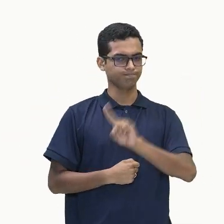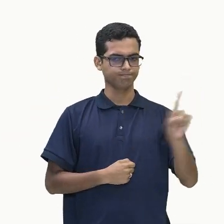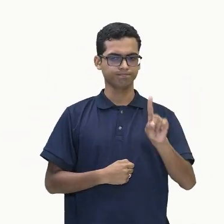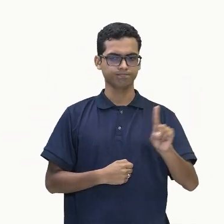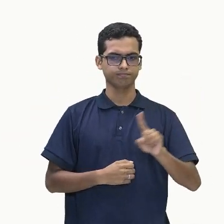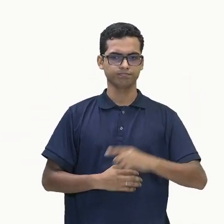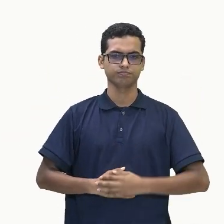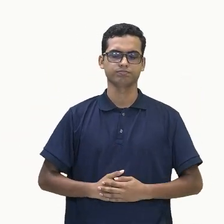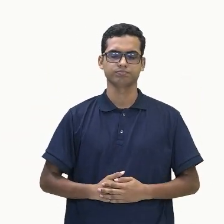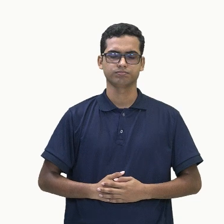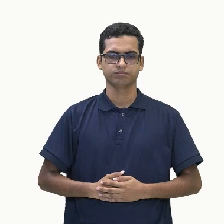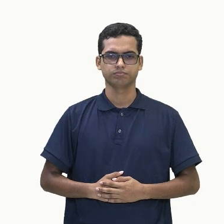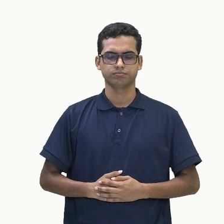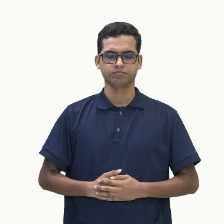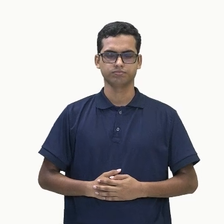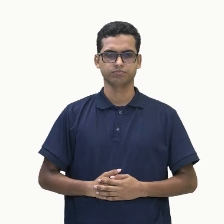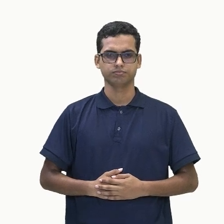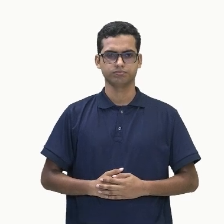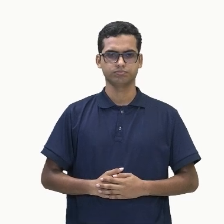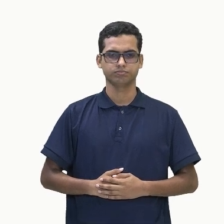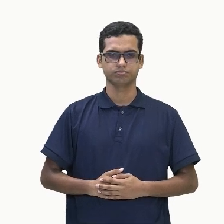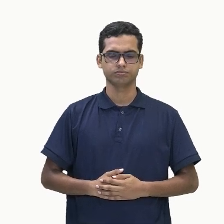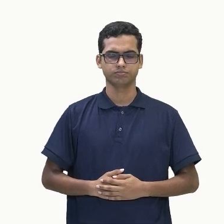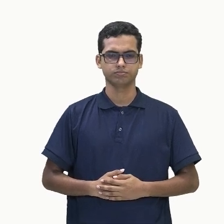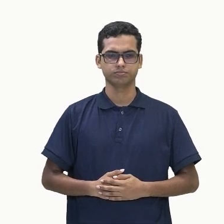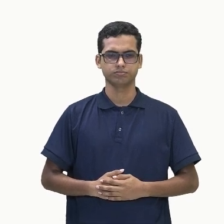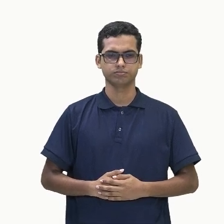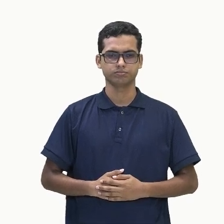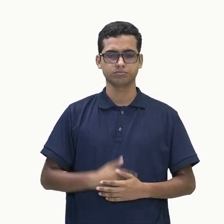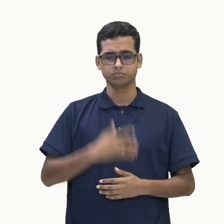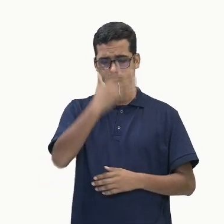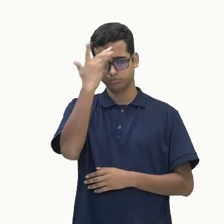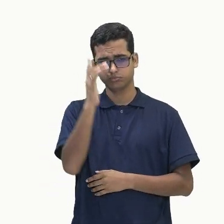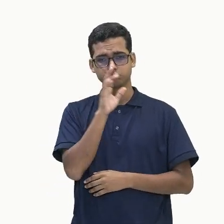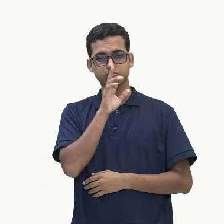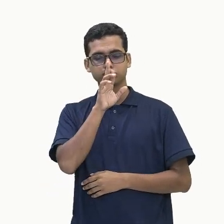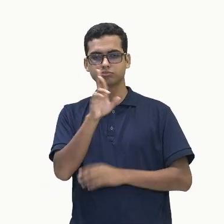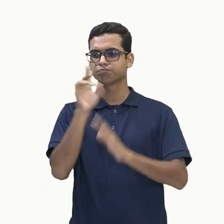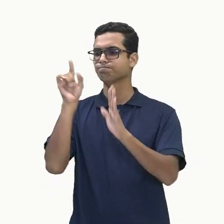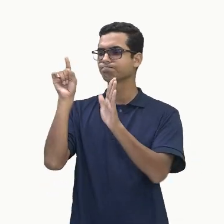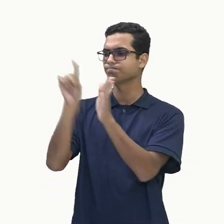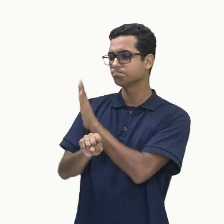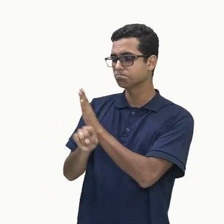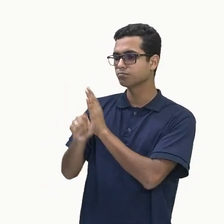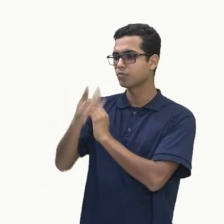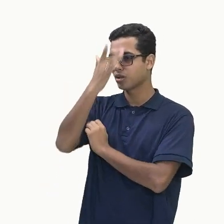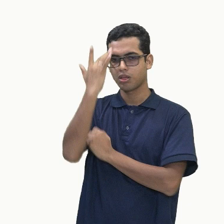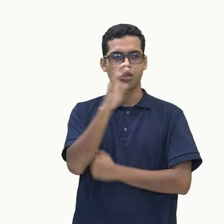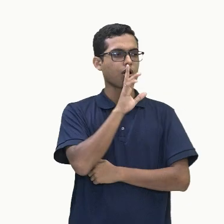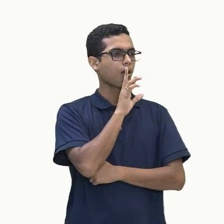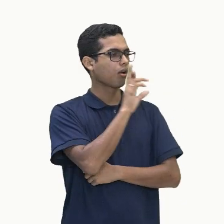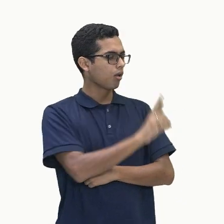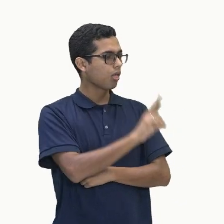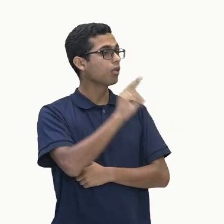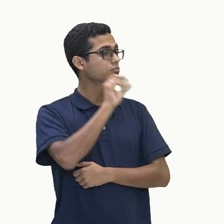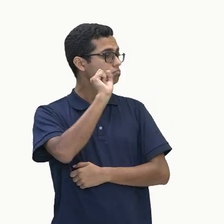perguntas que, se eu fizer, a pessoa vai responder yes, no. Também,